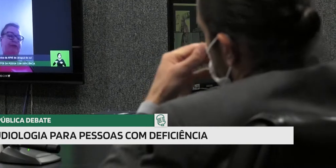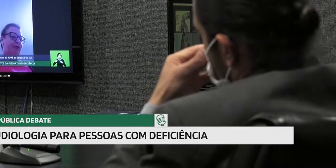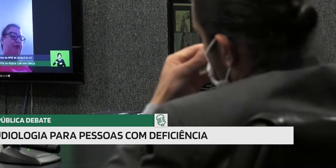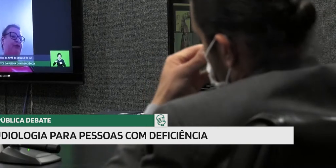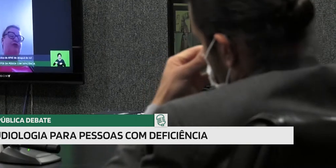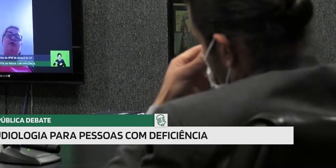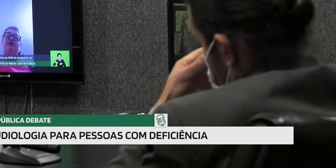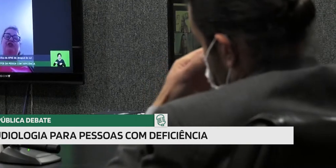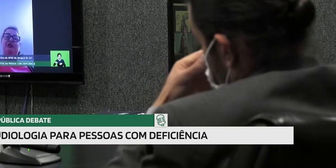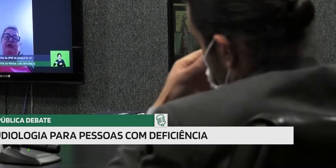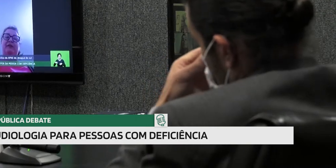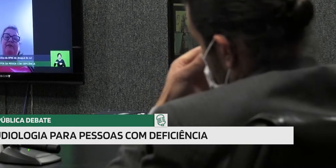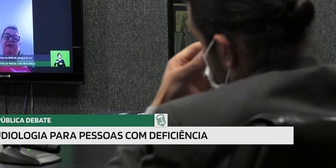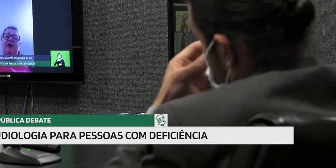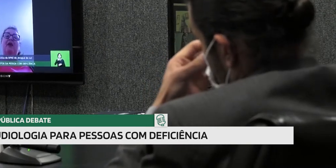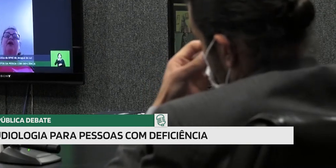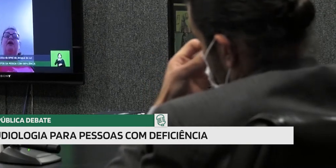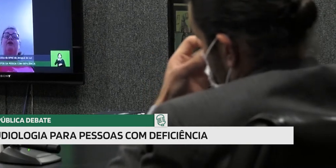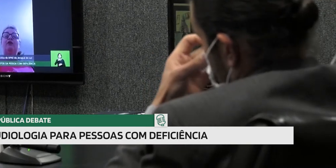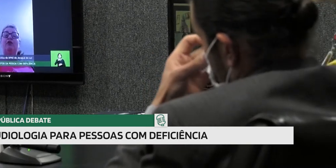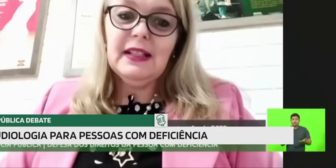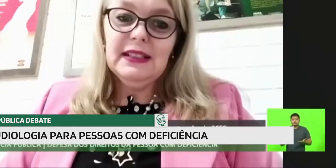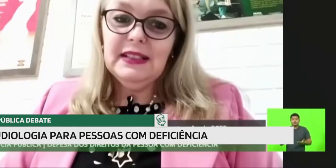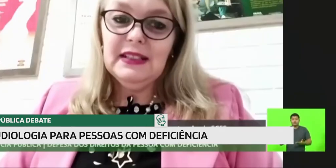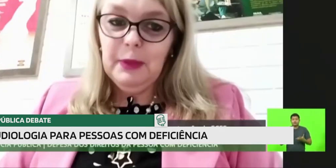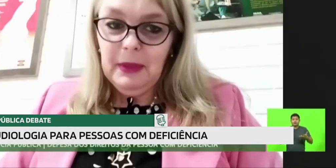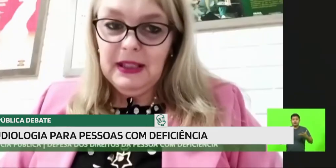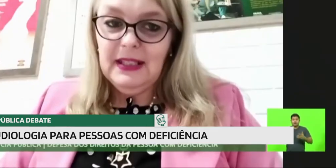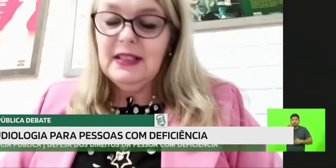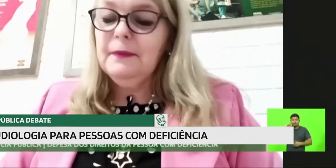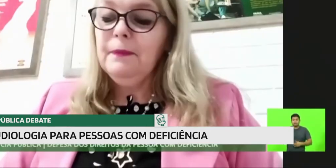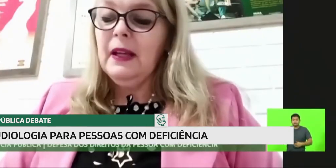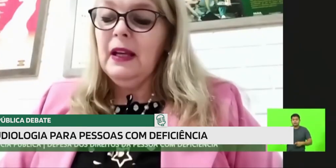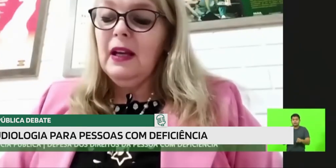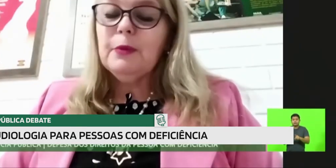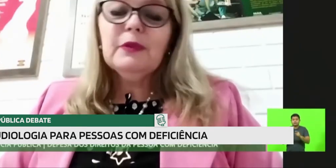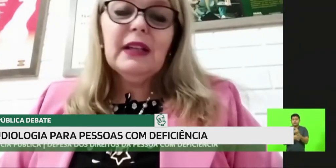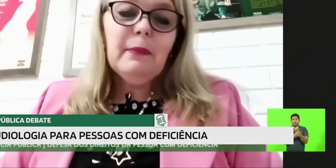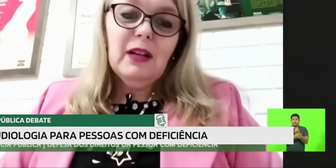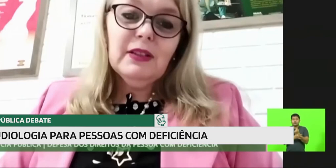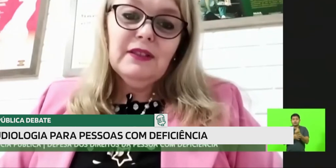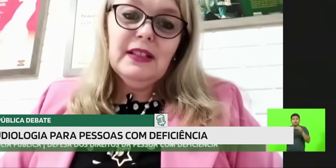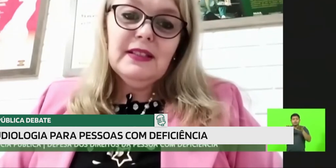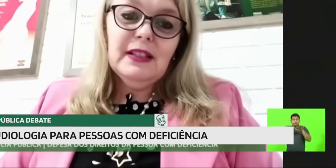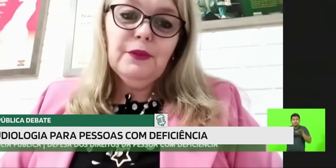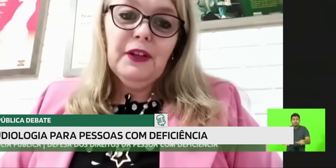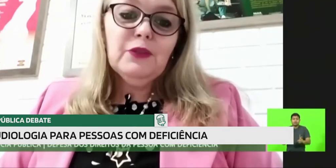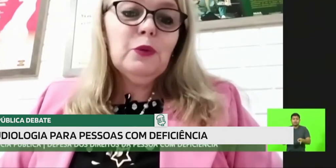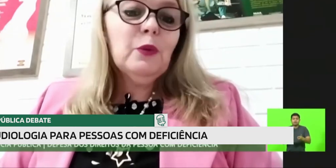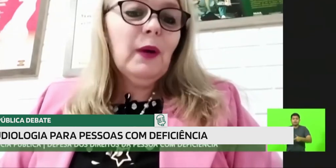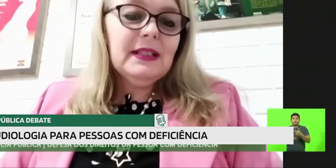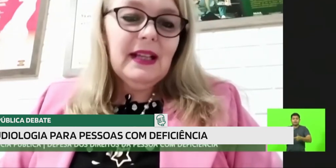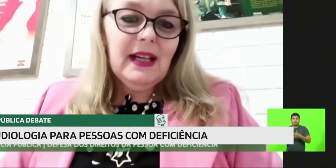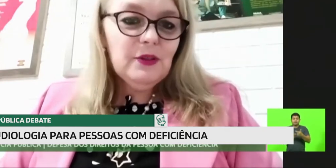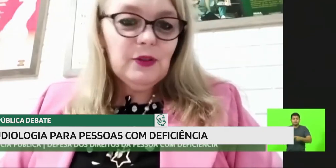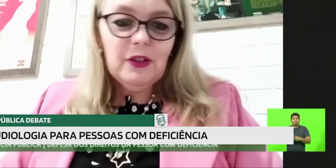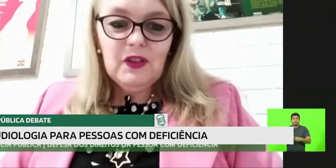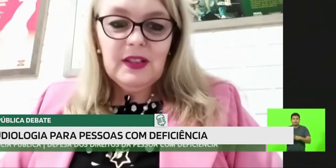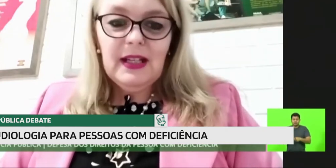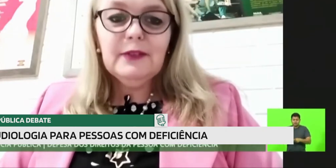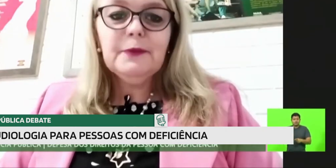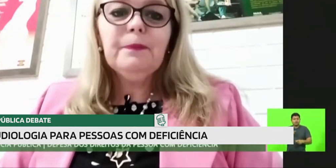lado, a diretora da Federação Catarinense de Educação Especial, Gianni Leite, lamentou a falta de profissionais nas instituições, mas